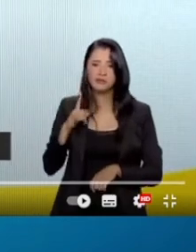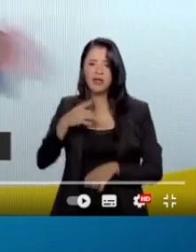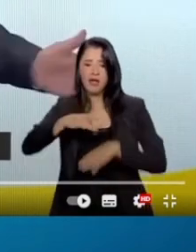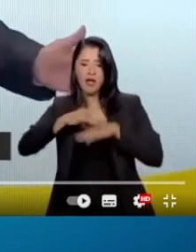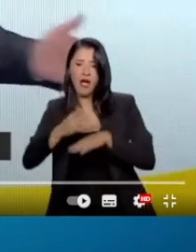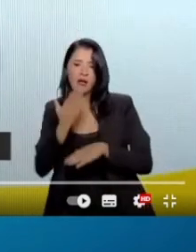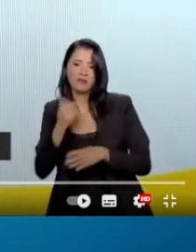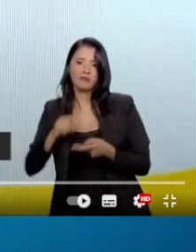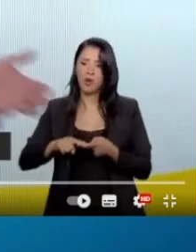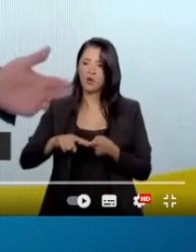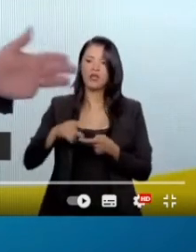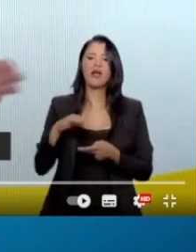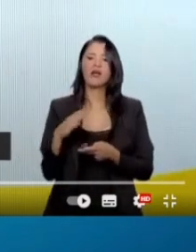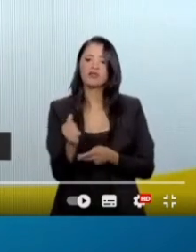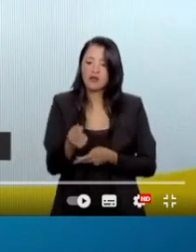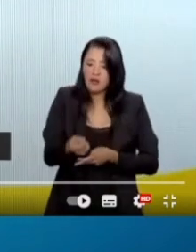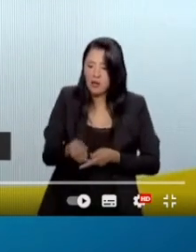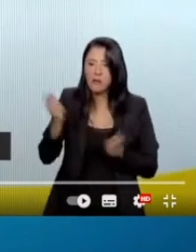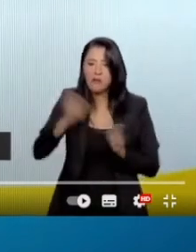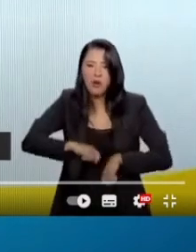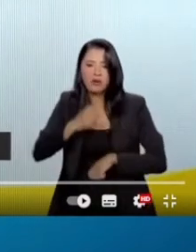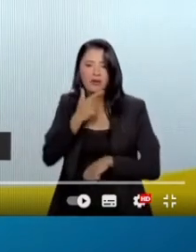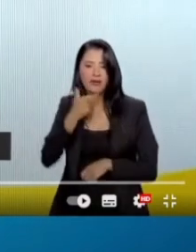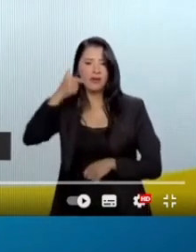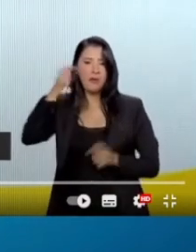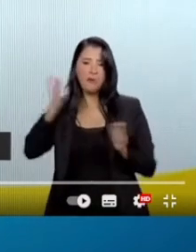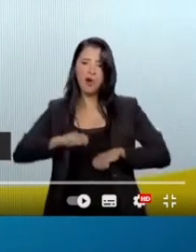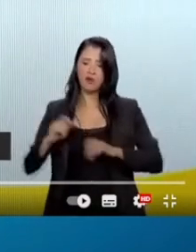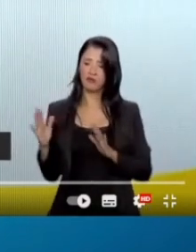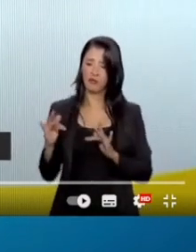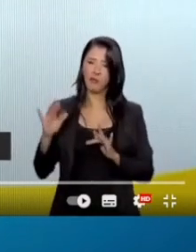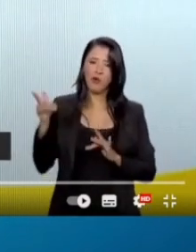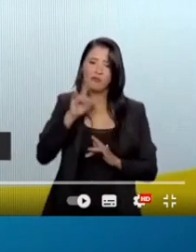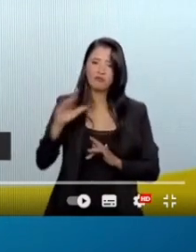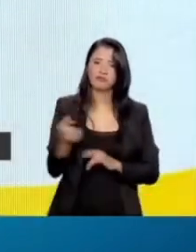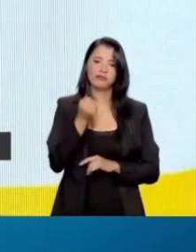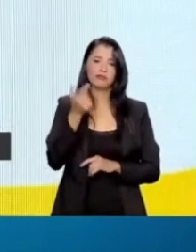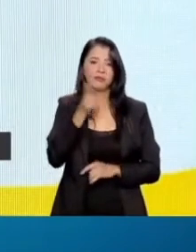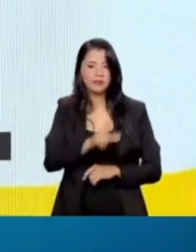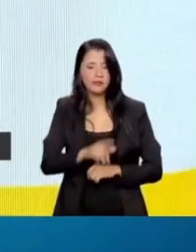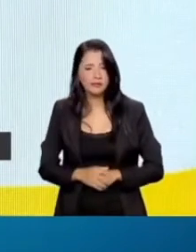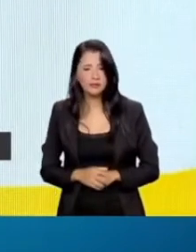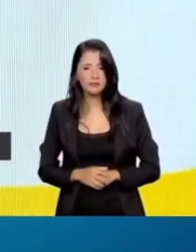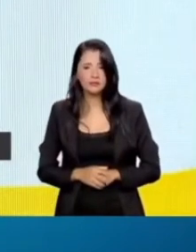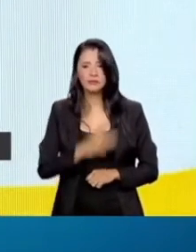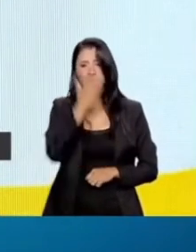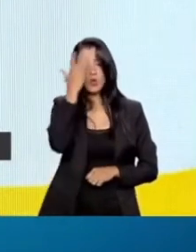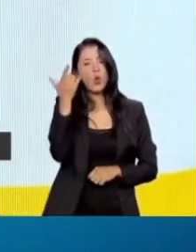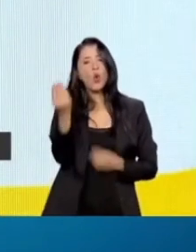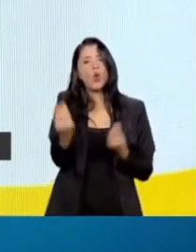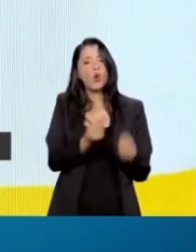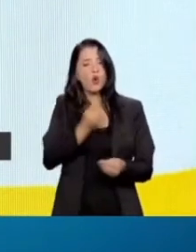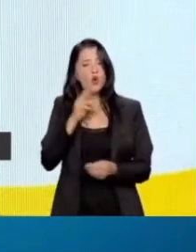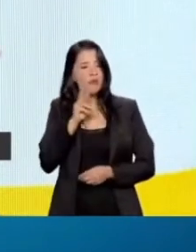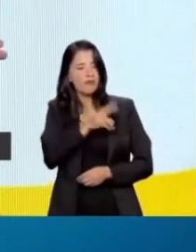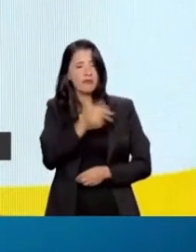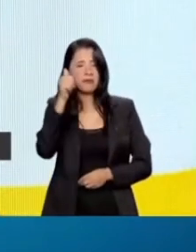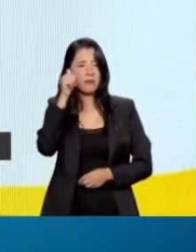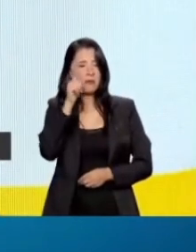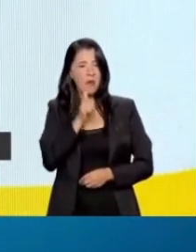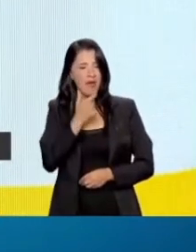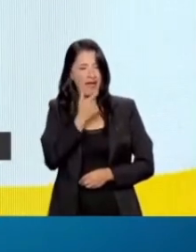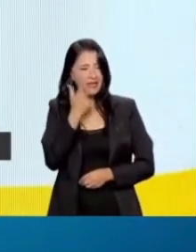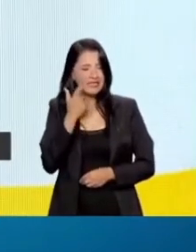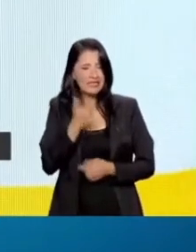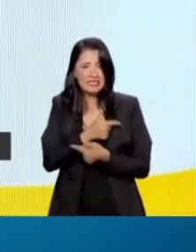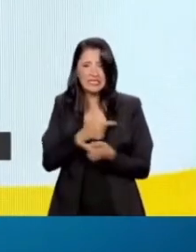Tá ligado? Bota a comer castanha. Bota um torri. Bota a matar namorado ou namorada. Aqui vem a piada. Ninguém vai querer namorar uma moça que não